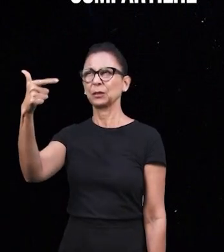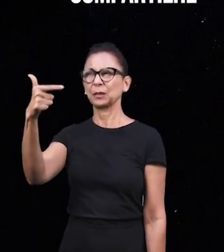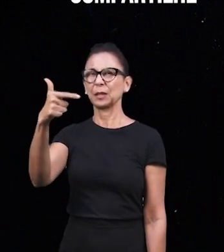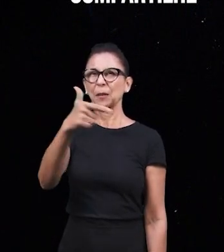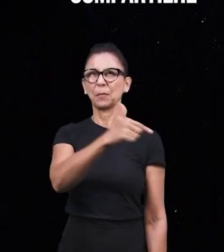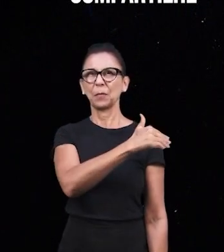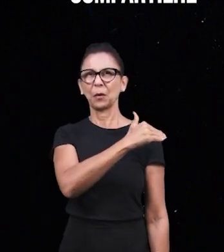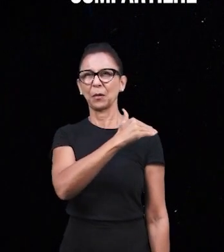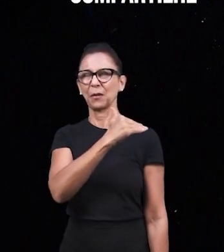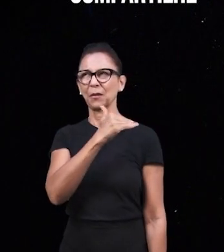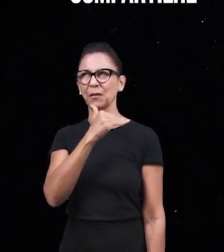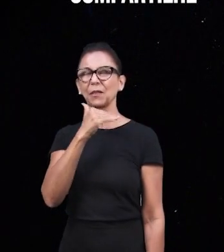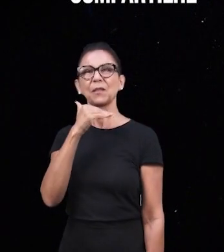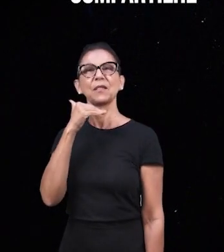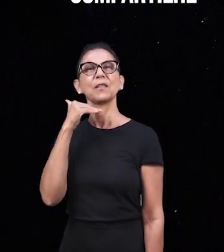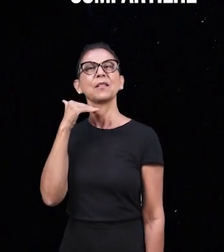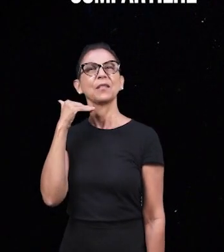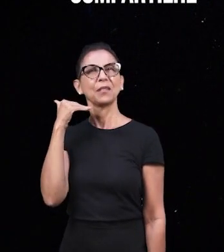que a própria